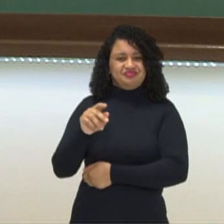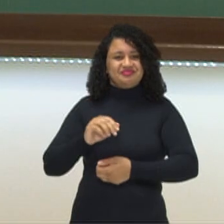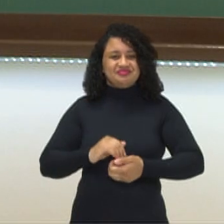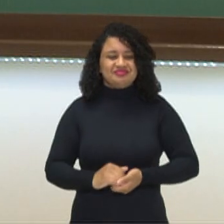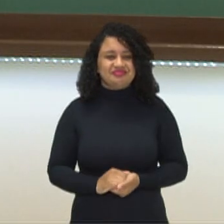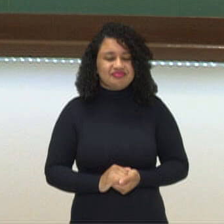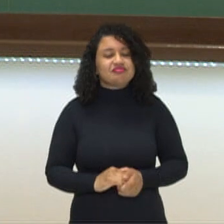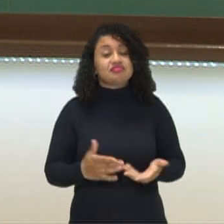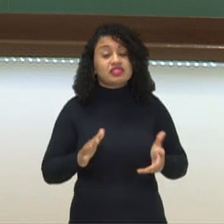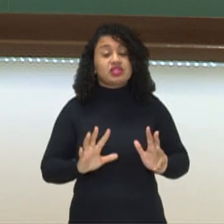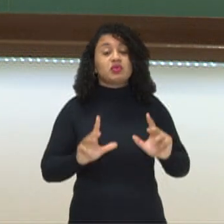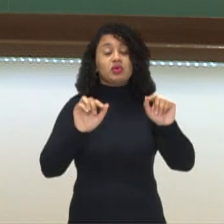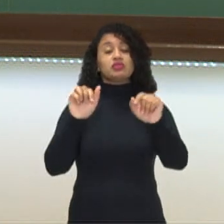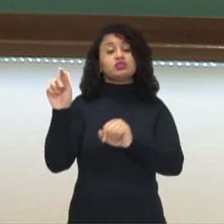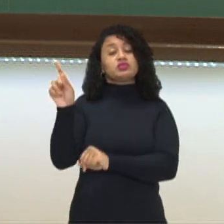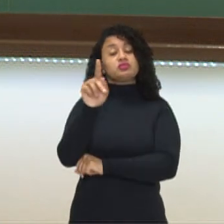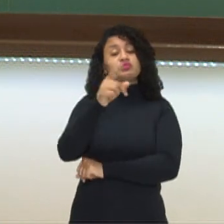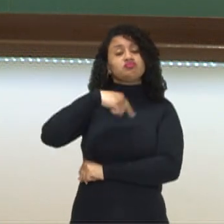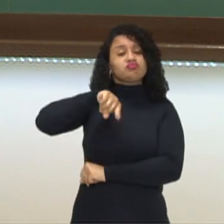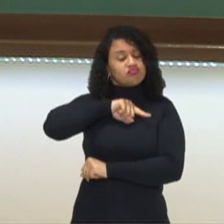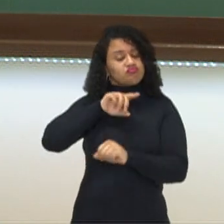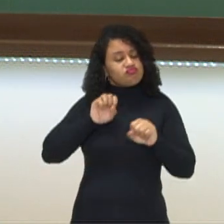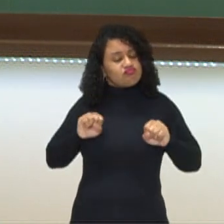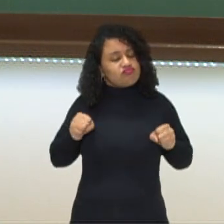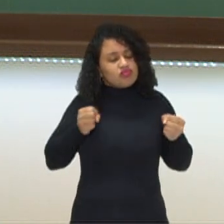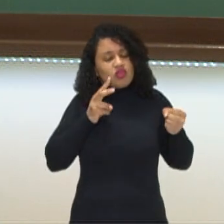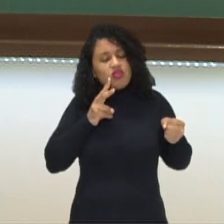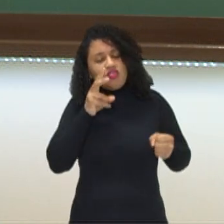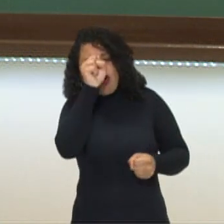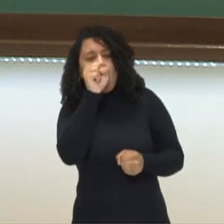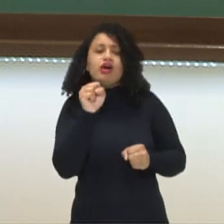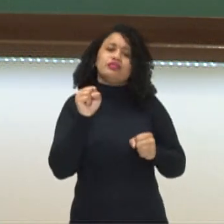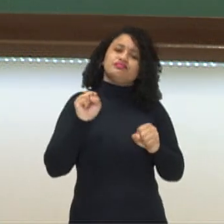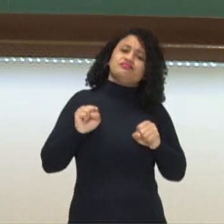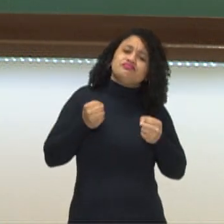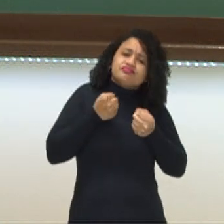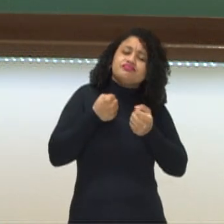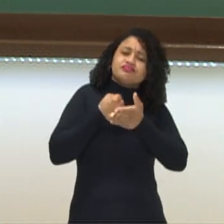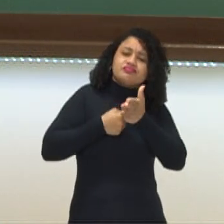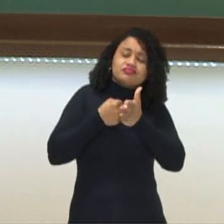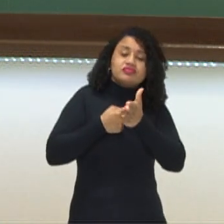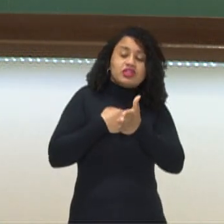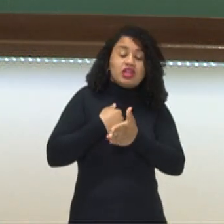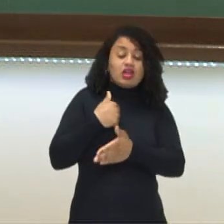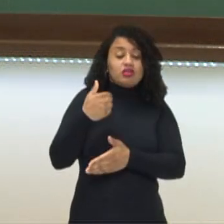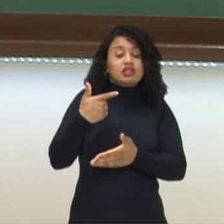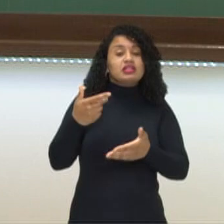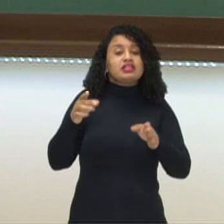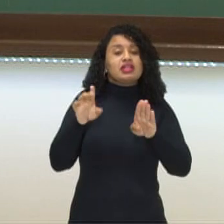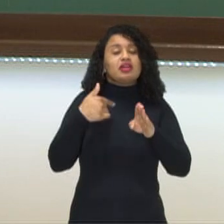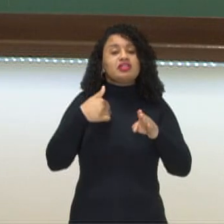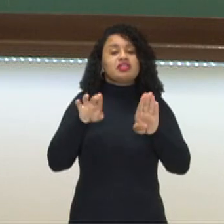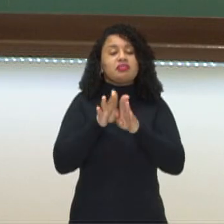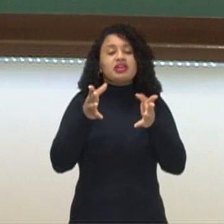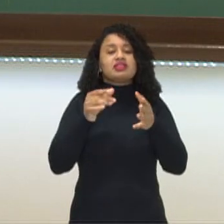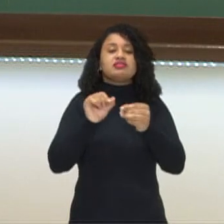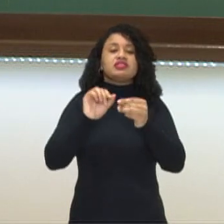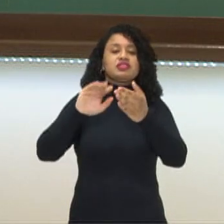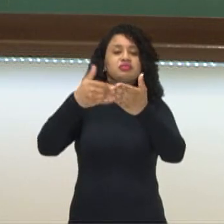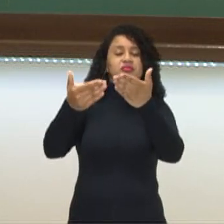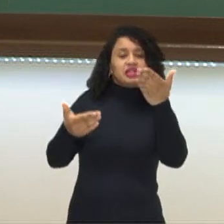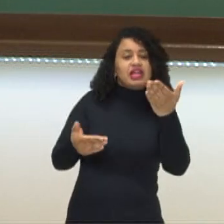Né? Os nossos professores são muito fortes, muito guerreiros, e a prof quis trazer essa homenagem para eles